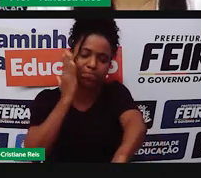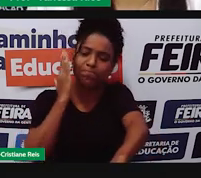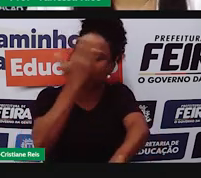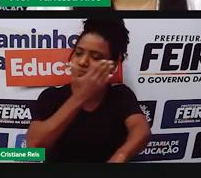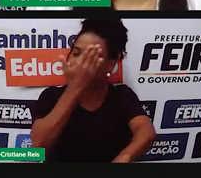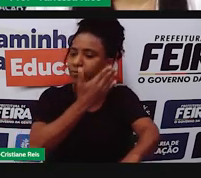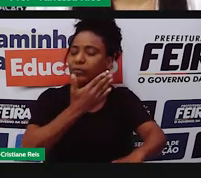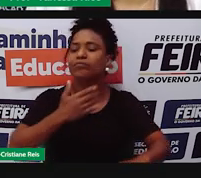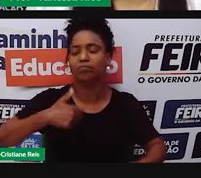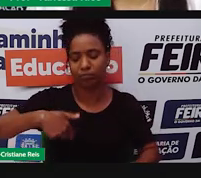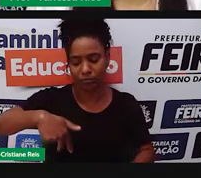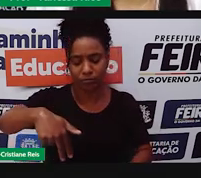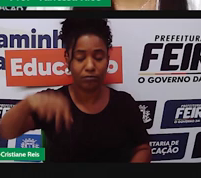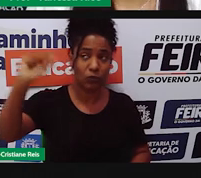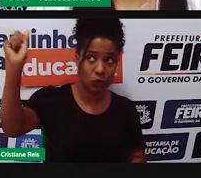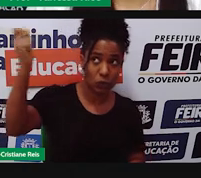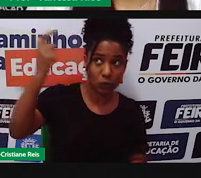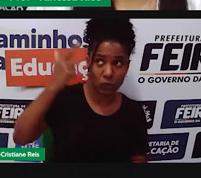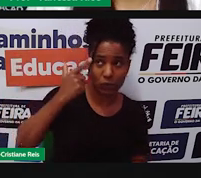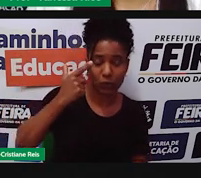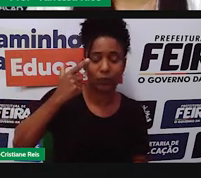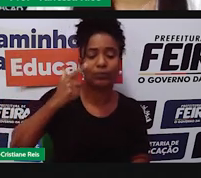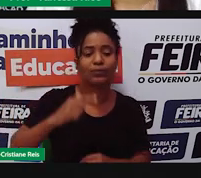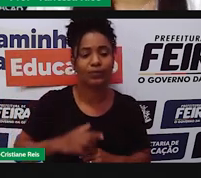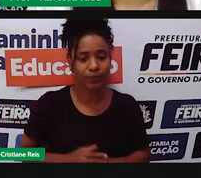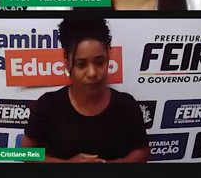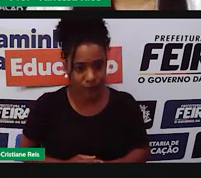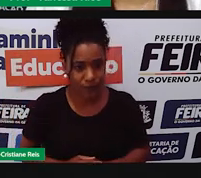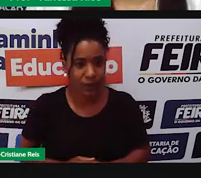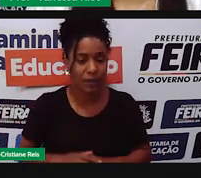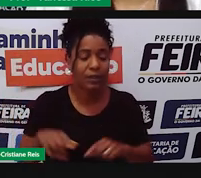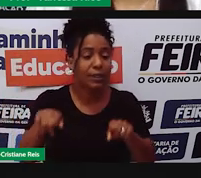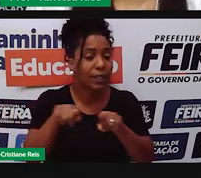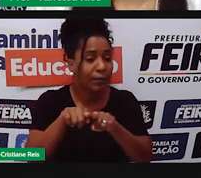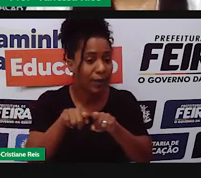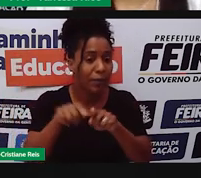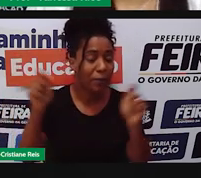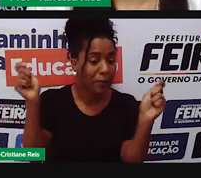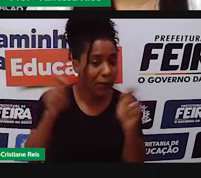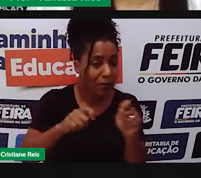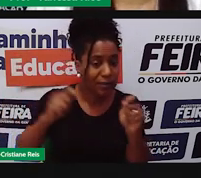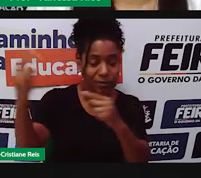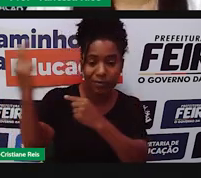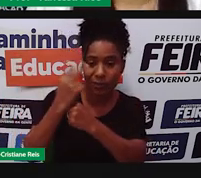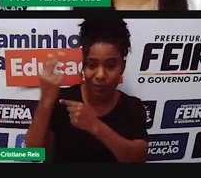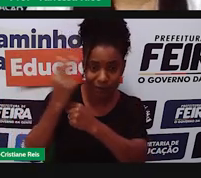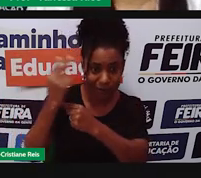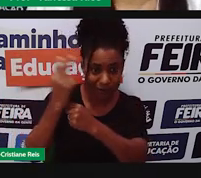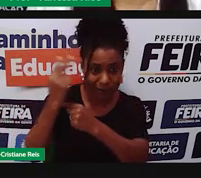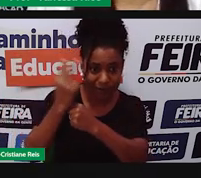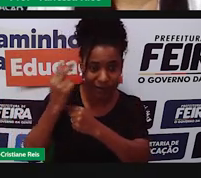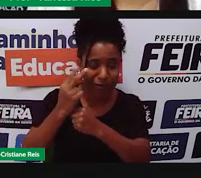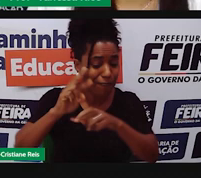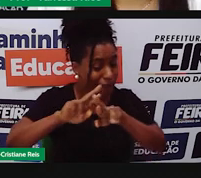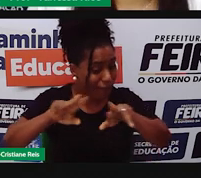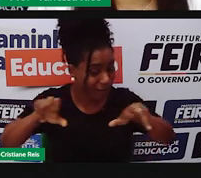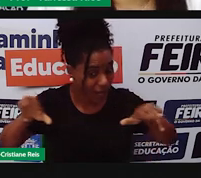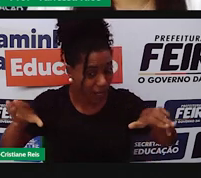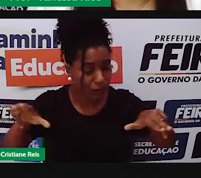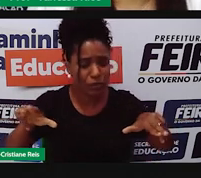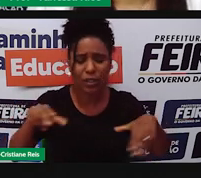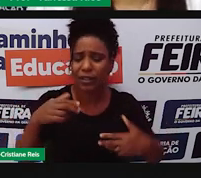de se expor, existem diversos protetores com fatores de proteção diferentes, com